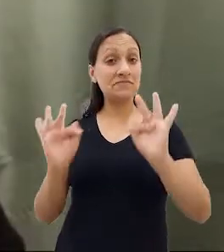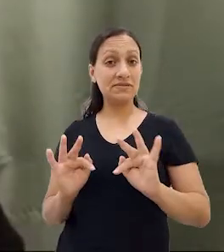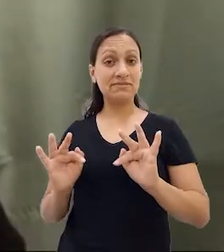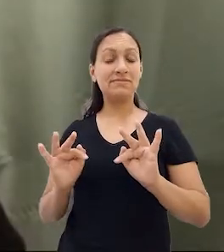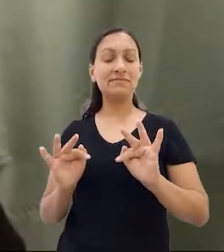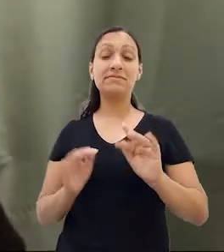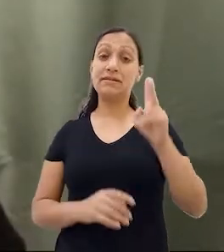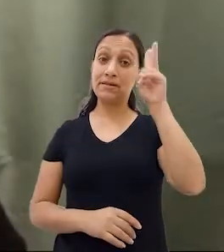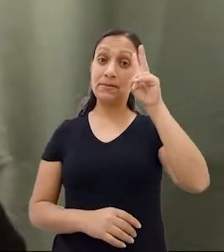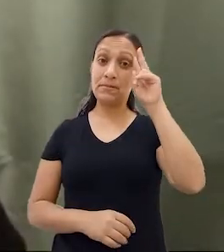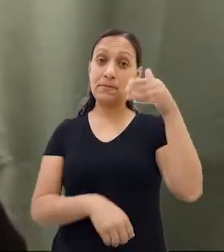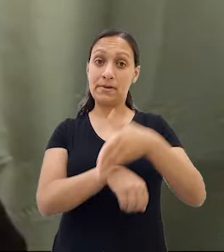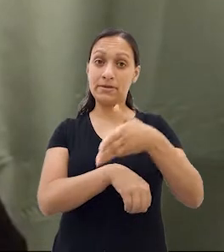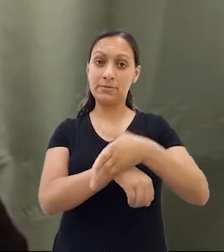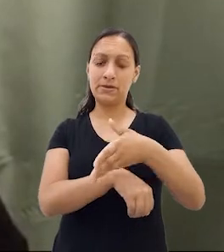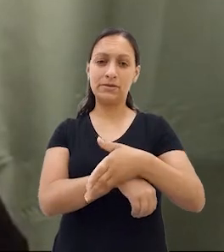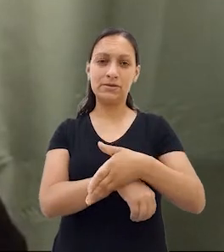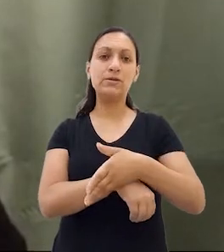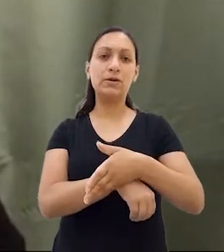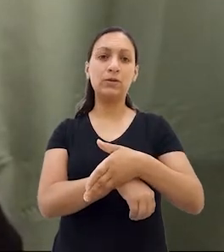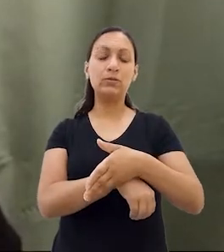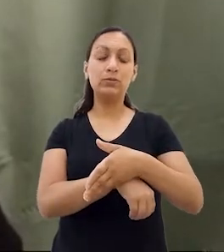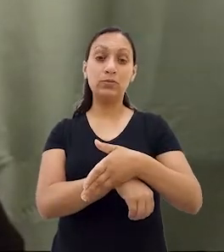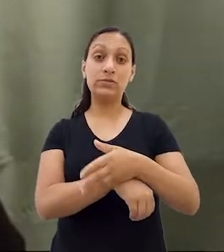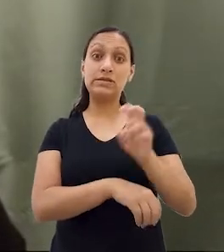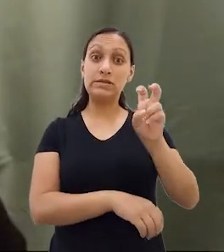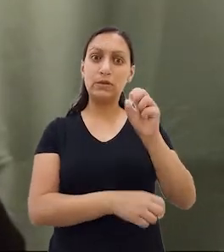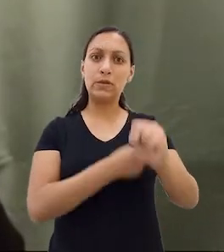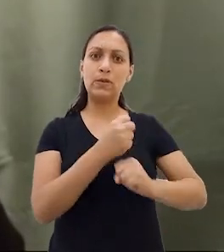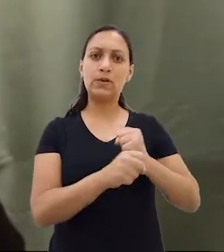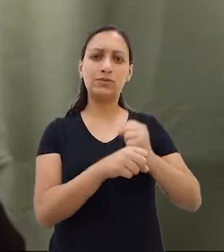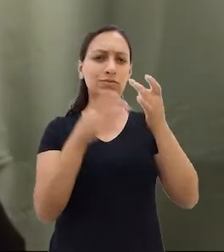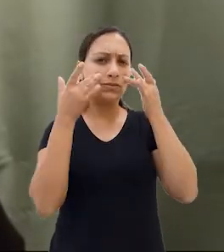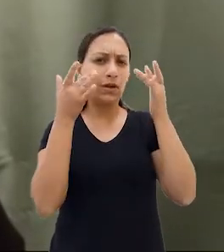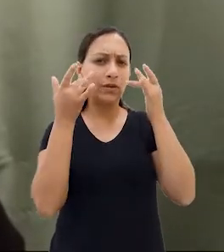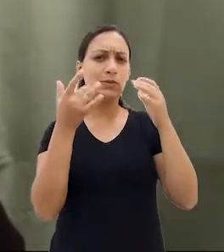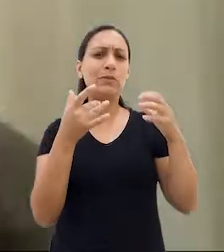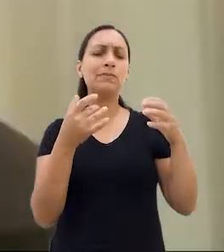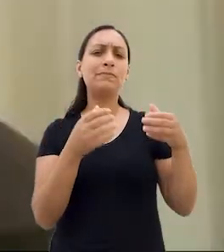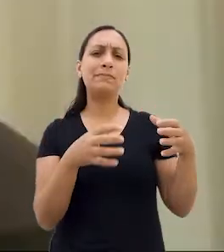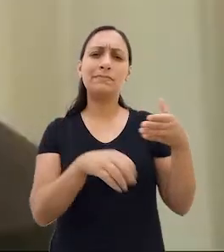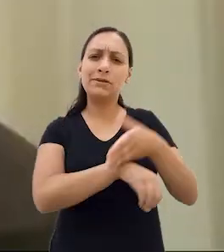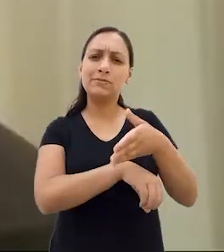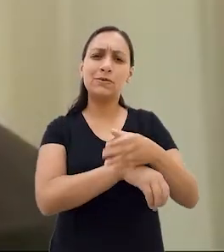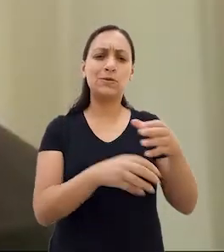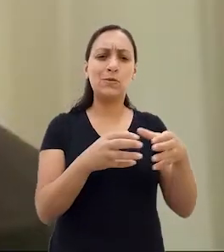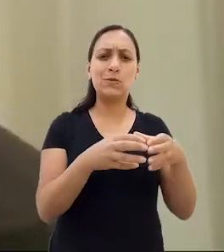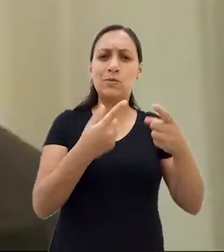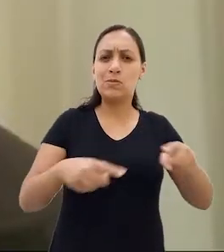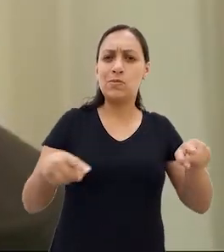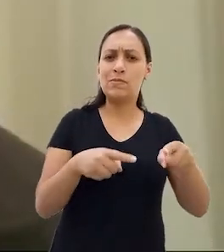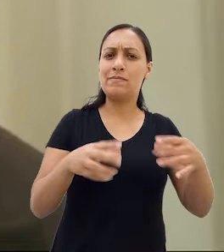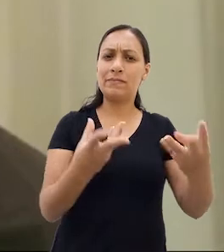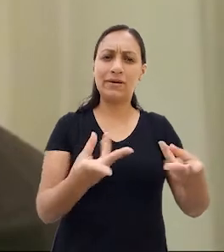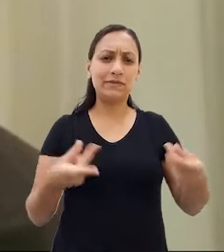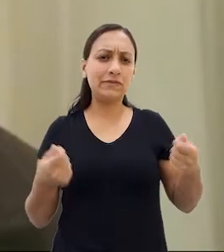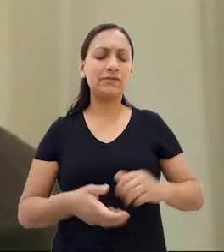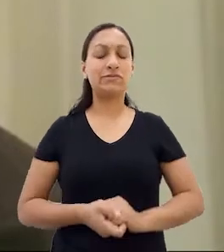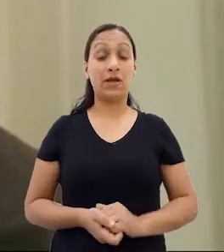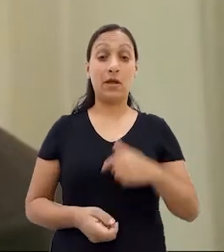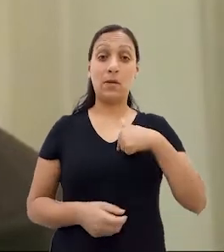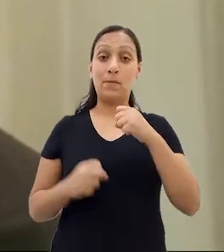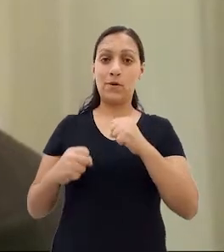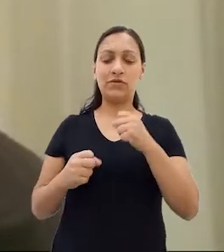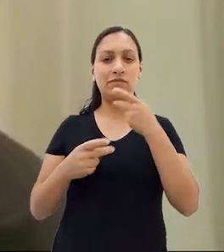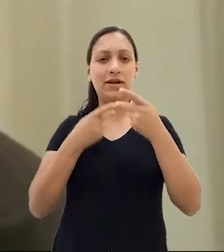nossa passagem com a banda pelos 5 anos do teatro. Num concerto maravilhoso. Eu posso dizer que, assim como plantar uma